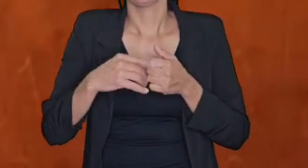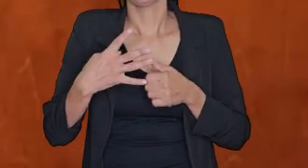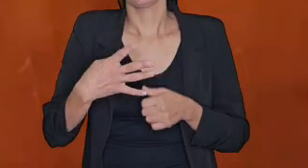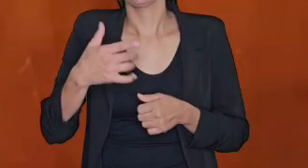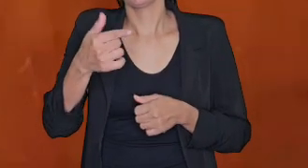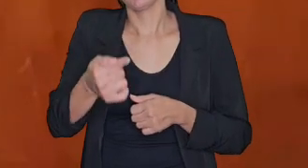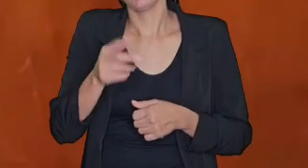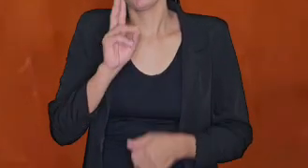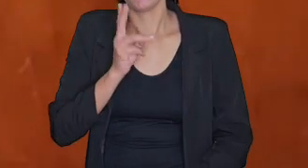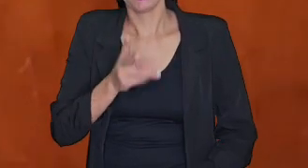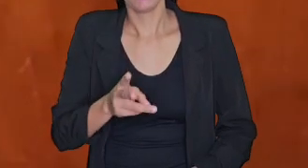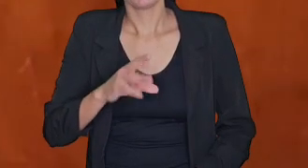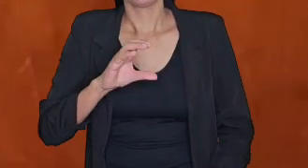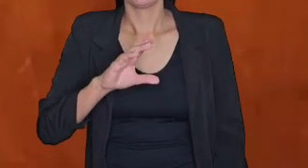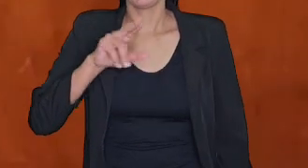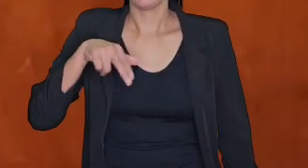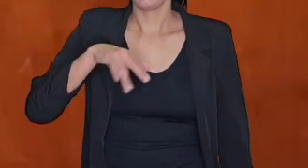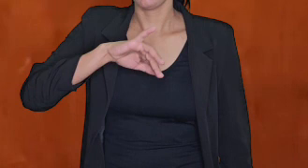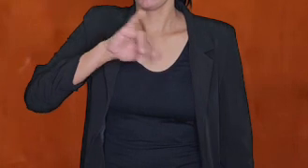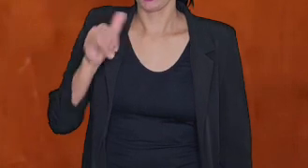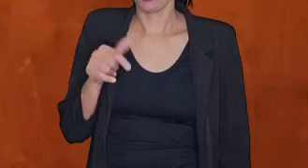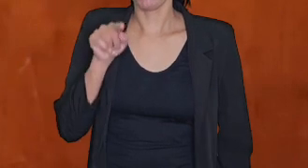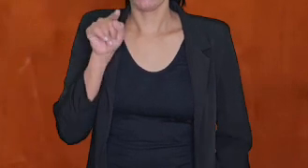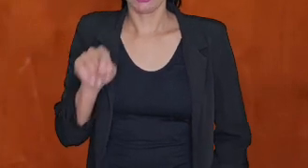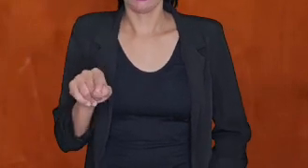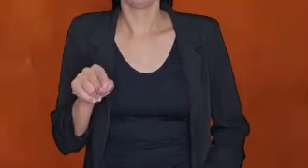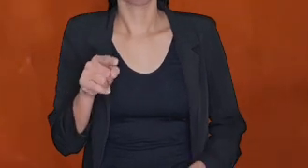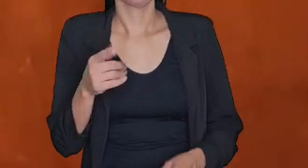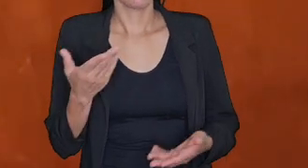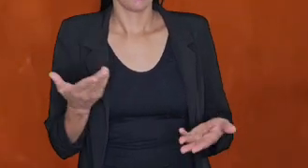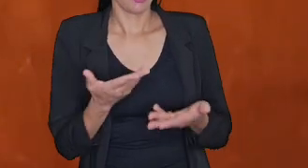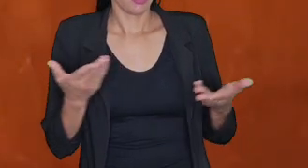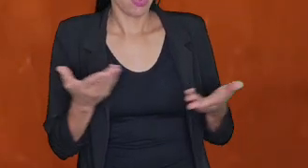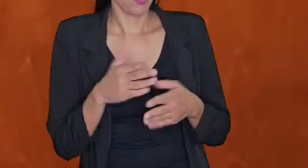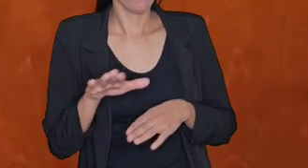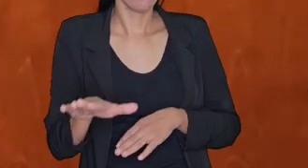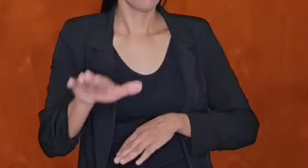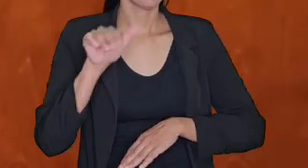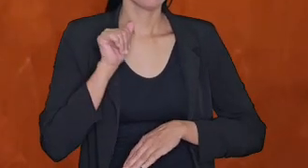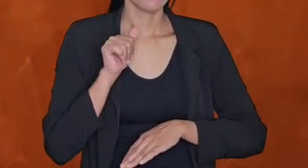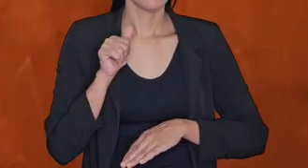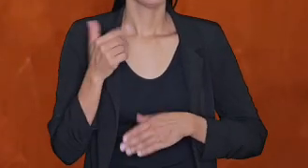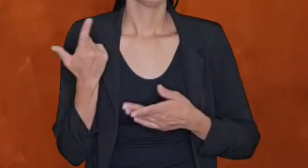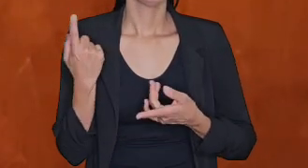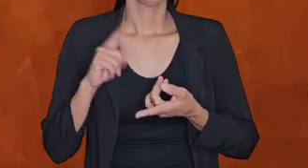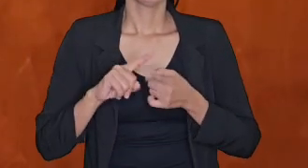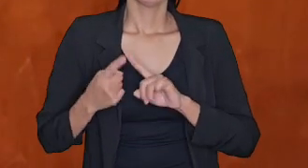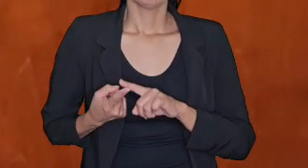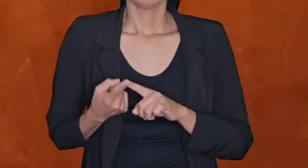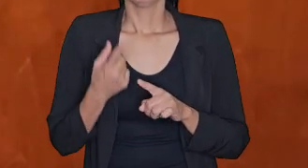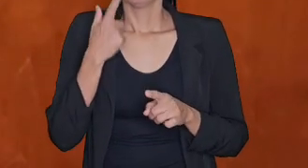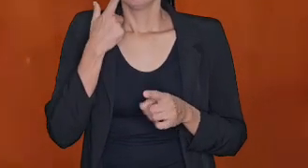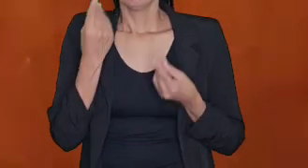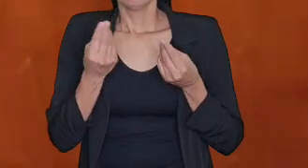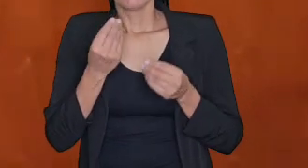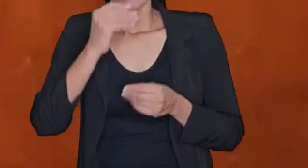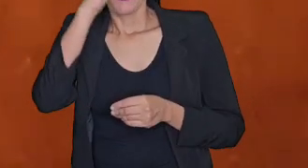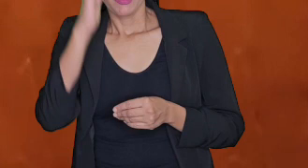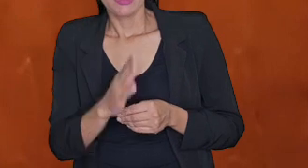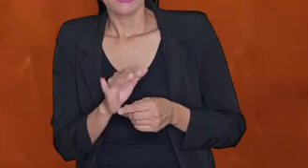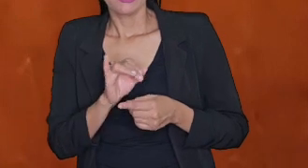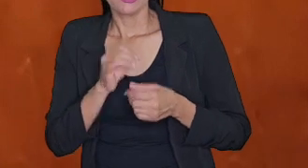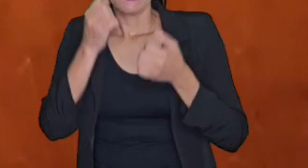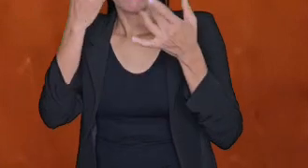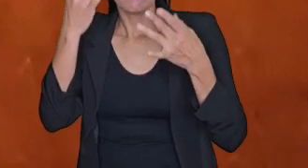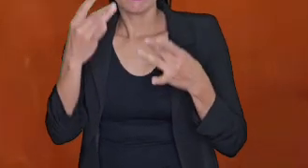continua íntegra a redação do artigo 47. Tanto é que o CNJ ele recentemente foi chamado